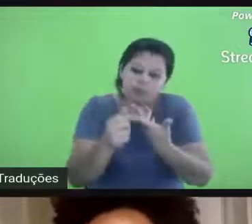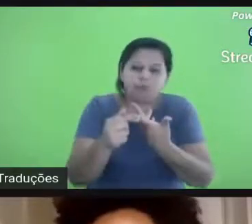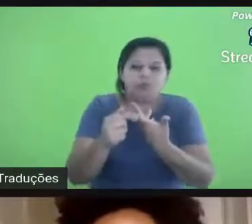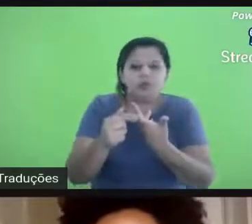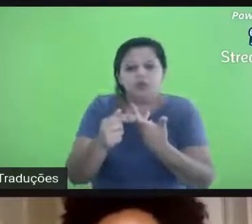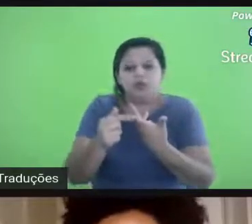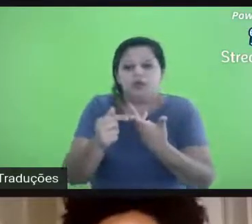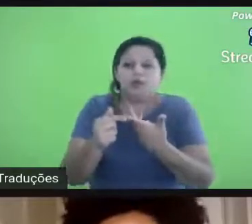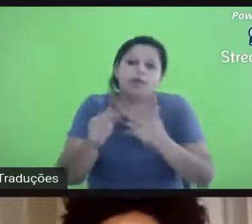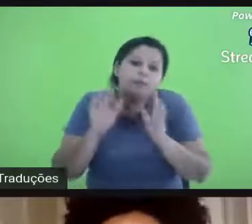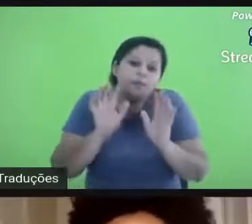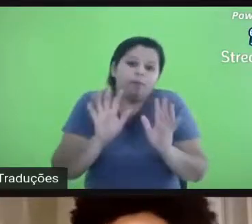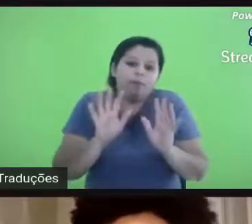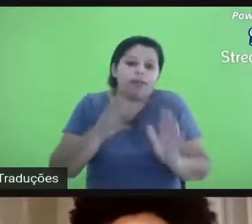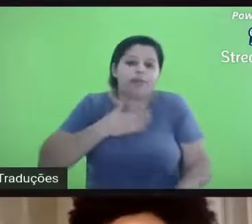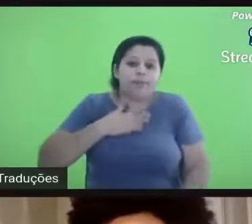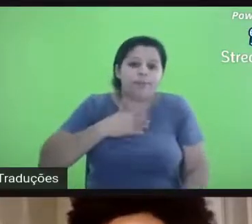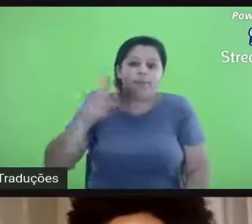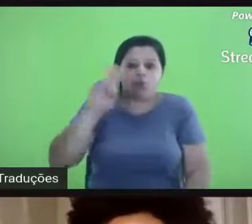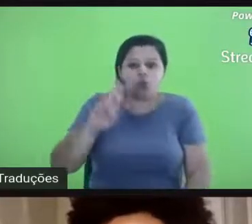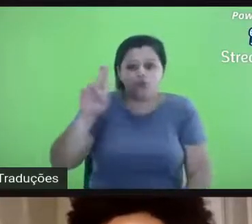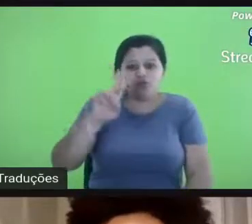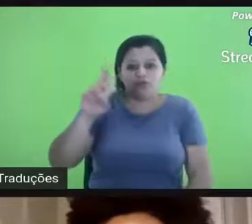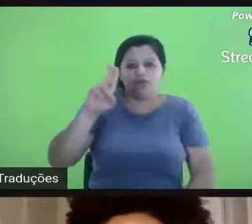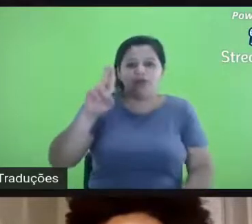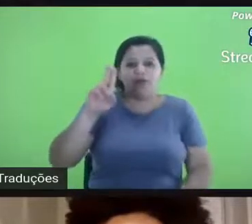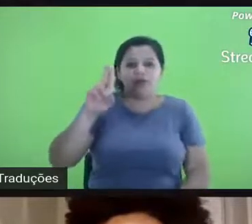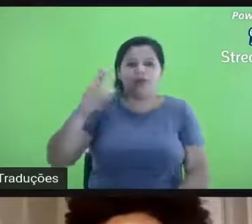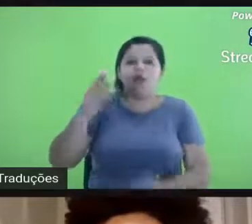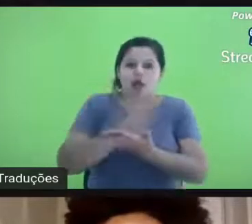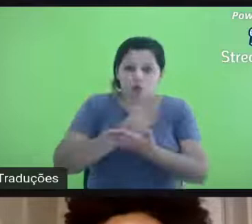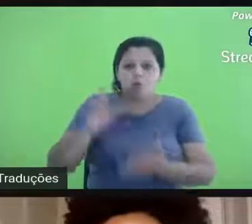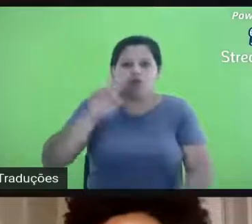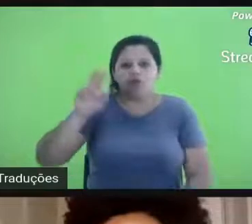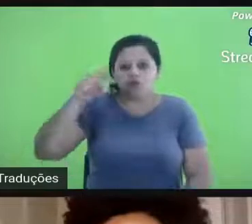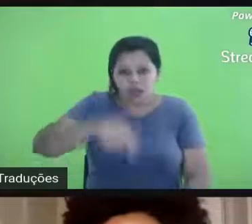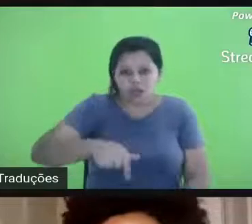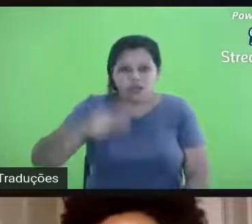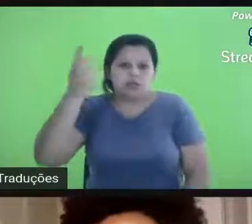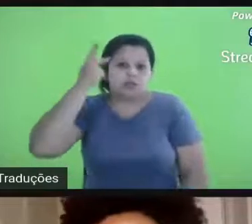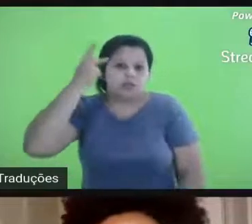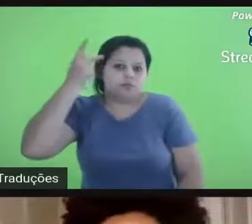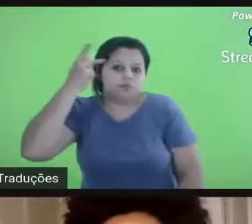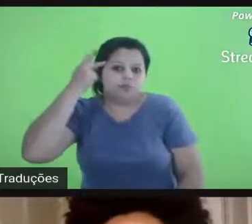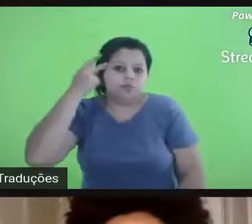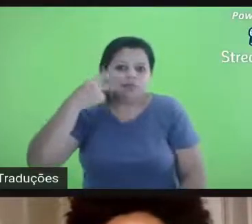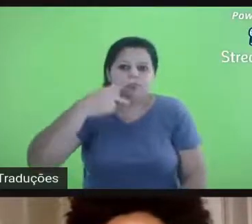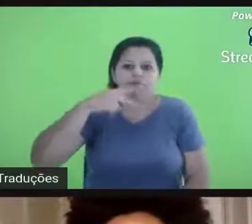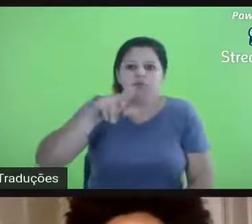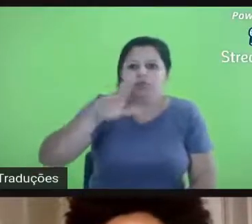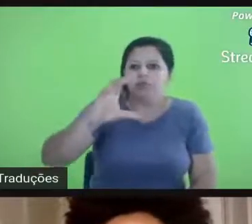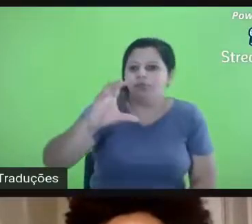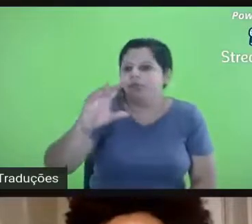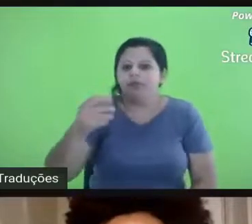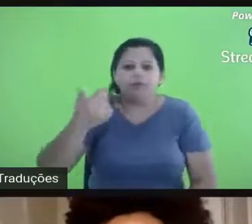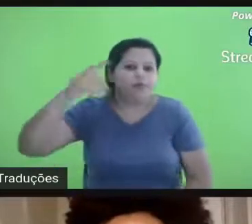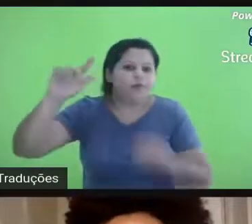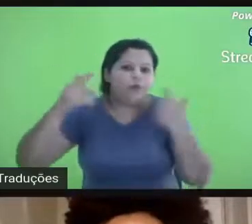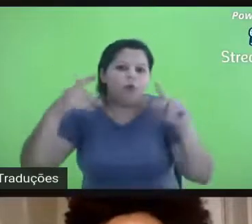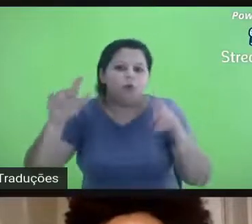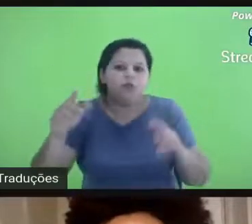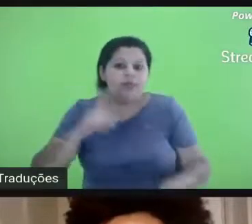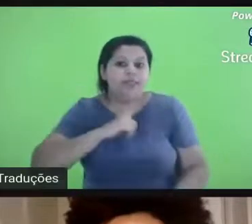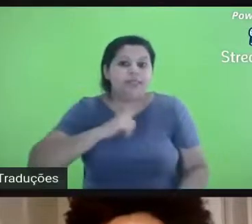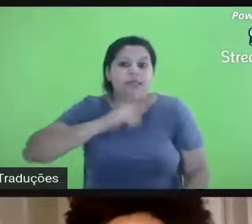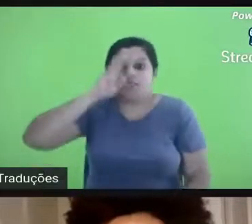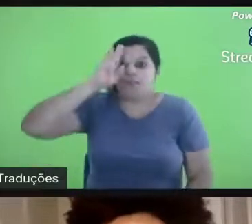mas na minha, por exemplo, e eu vejo algumas universidades aqui de São Paulo, como Mackenzie, como a PUC, que prioriza a formação técnica